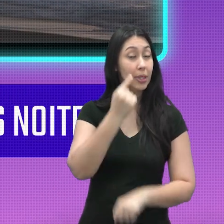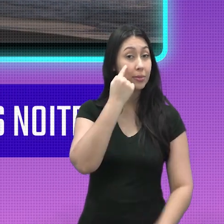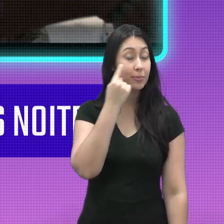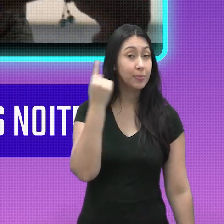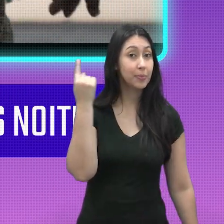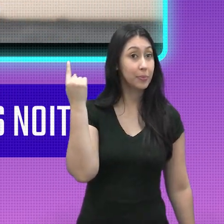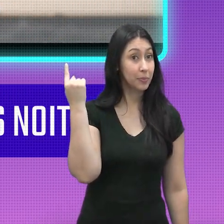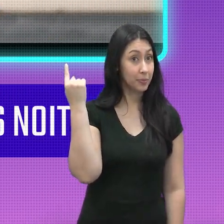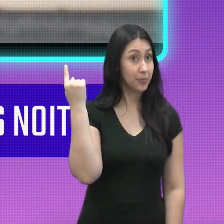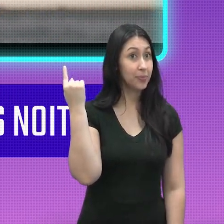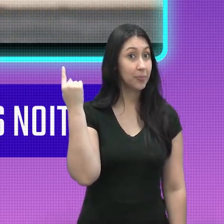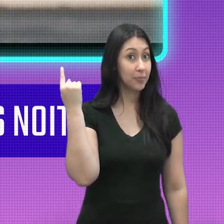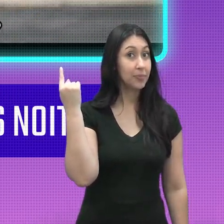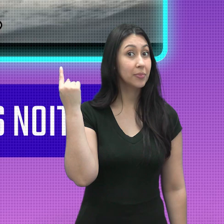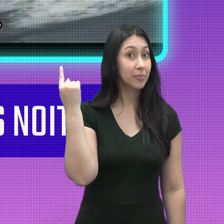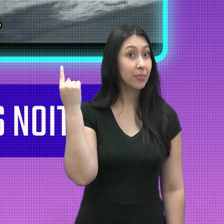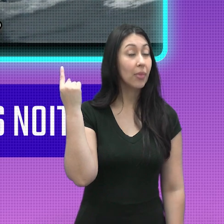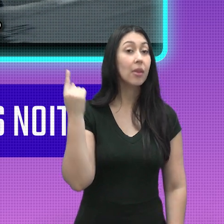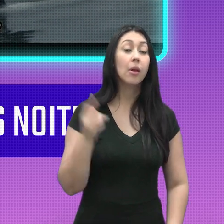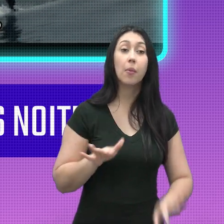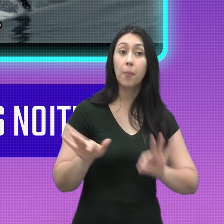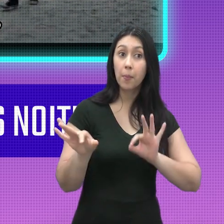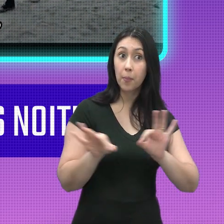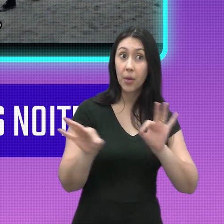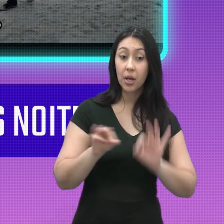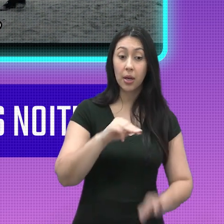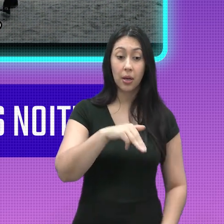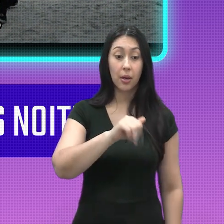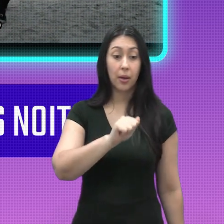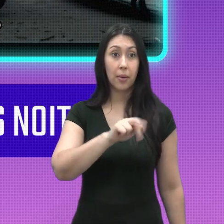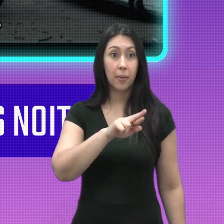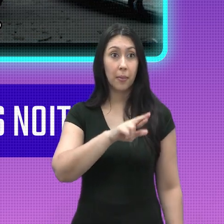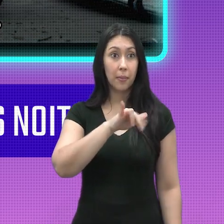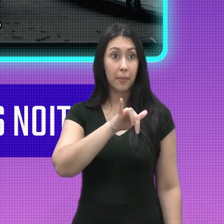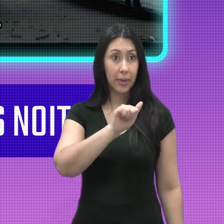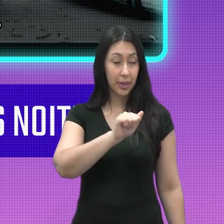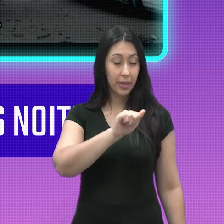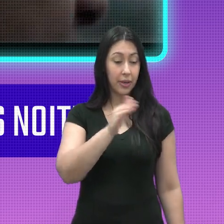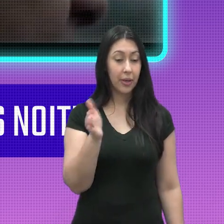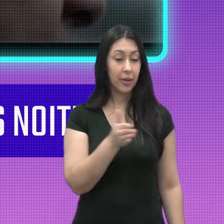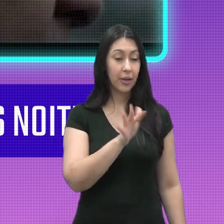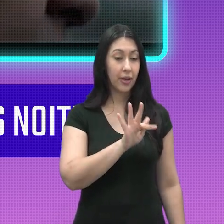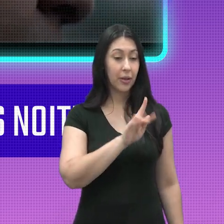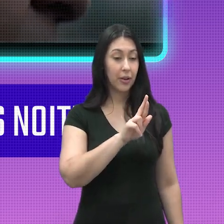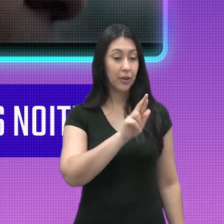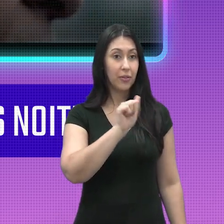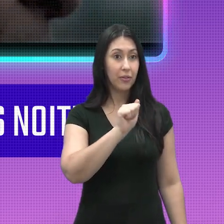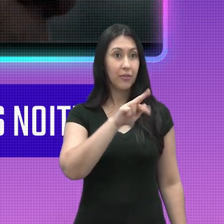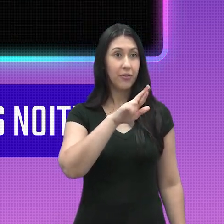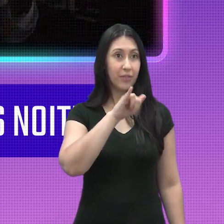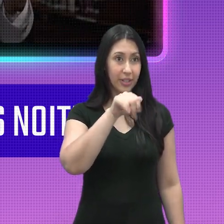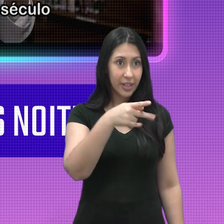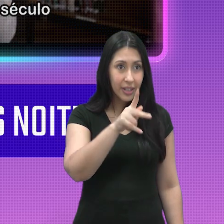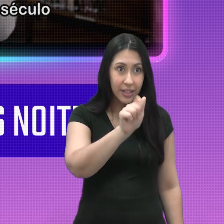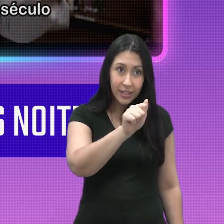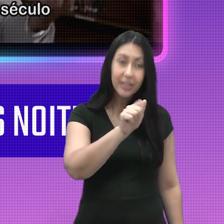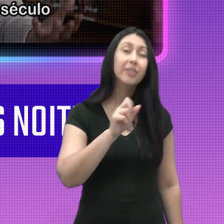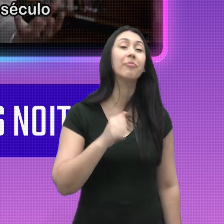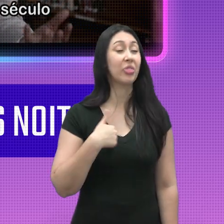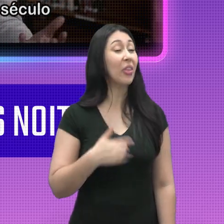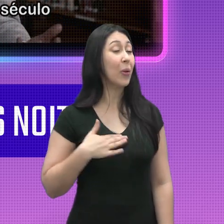Quantos Dias, Quantas Noites, né? Que é uma produção Maria Farinha Filmes. Gosto muito dessa